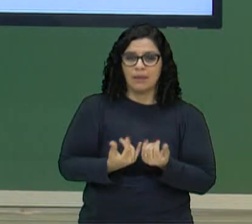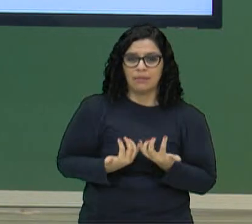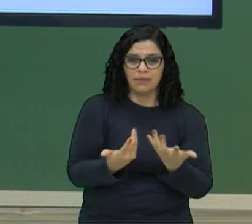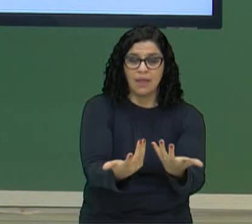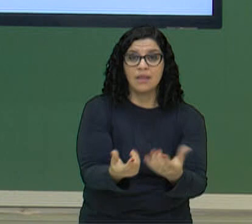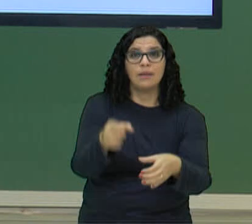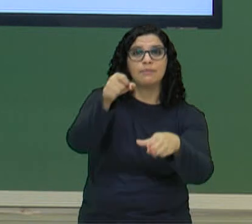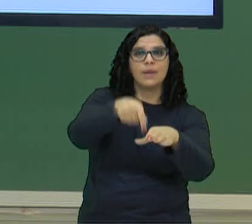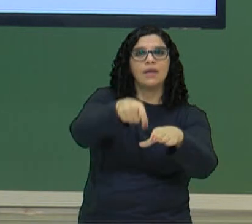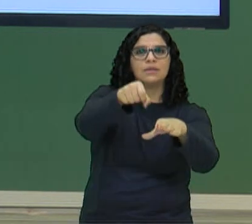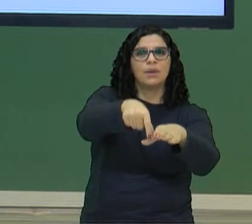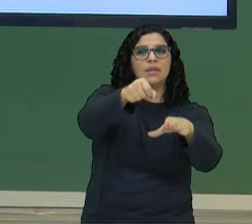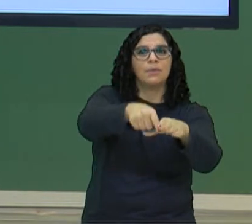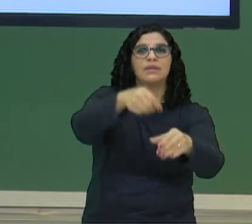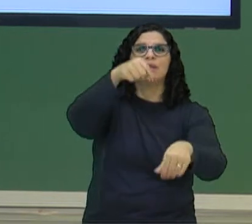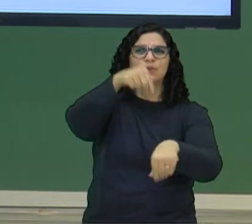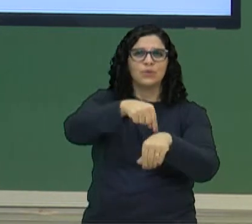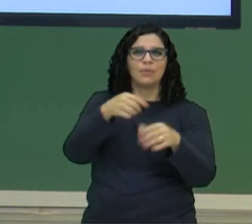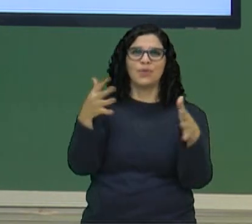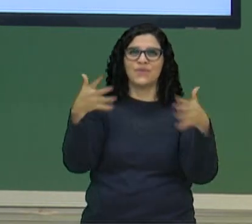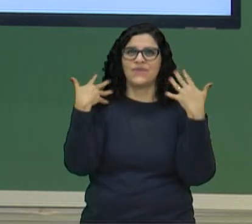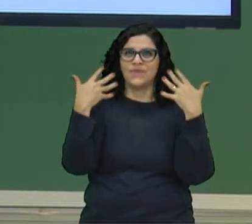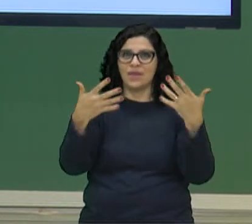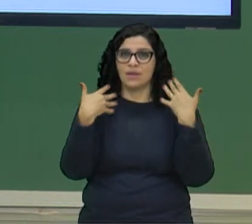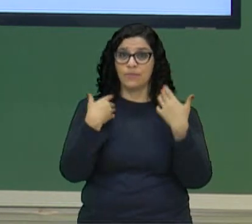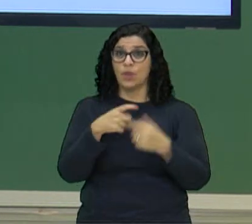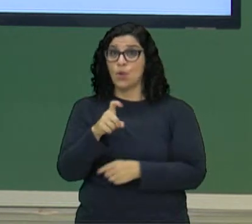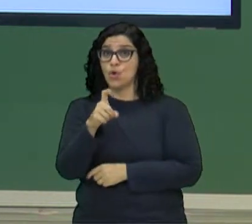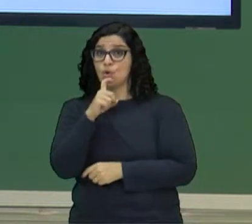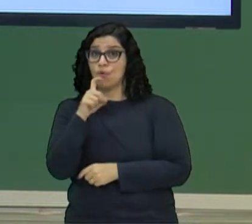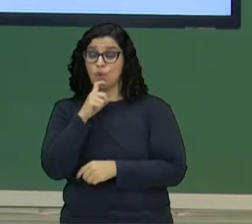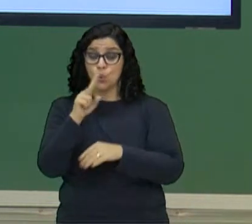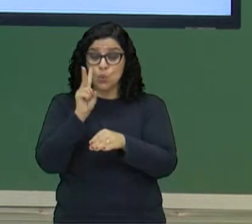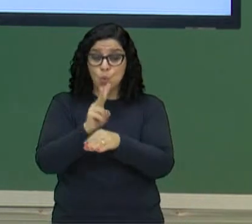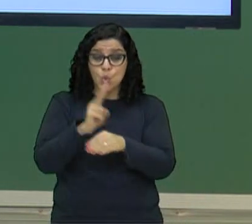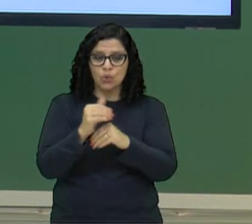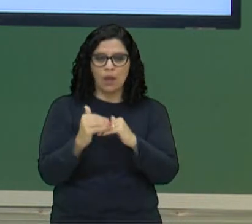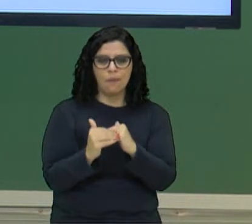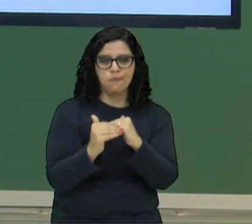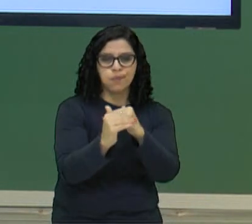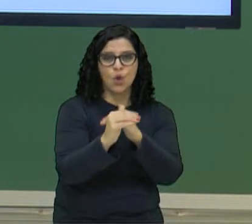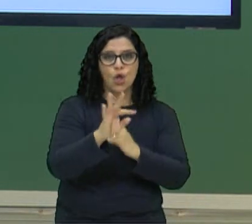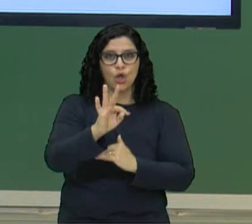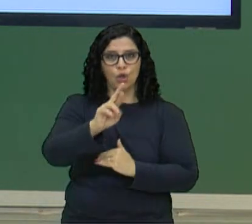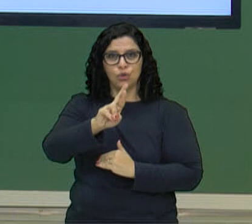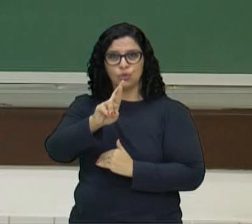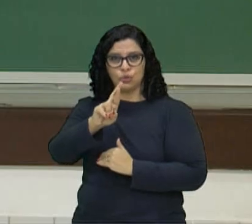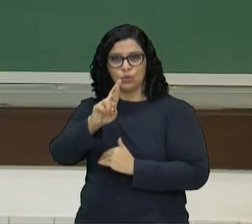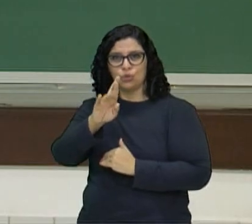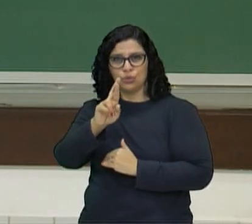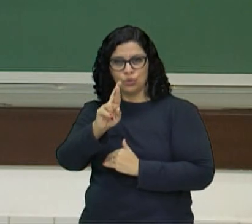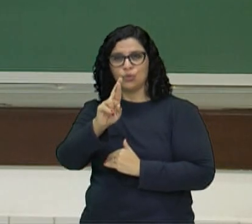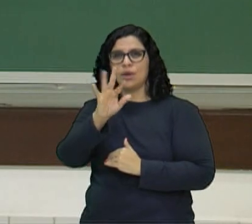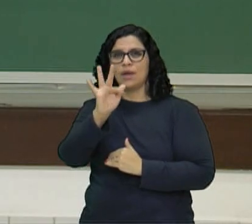de verão. Então eles protegem o solo no inverno com turfeiras, para no verão fazer os plantios de verão. Por que, que a gente não